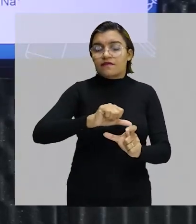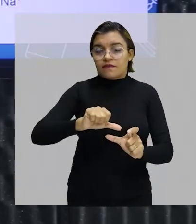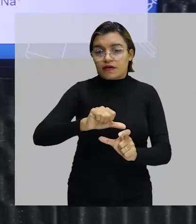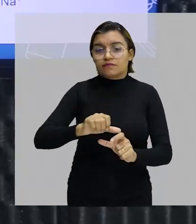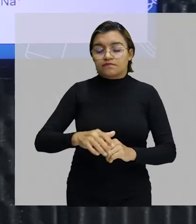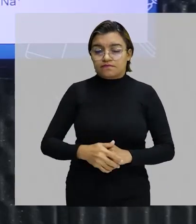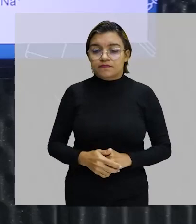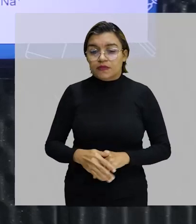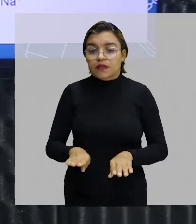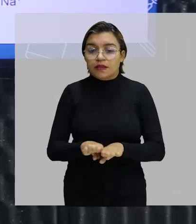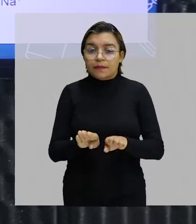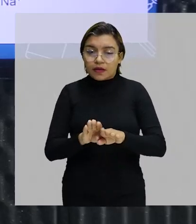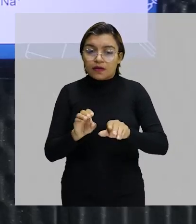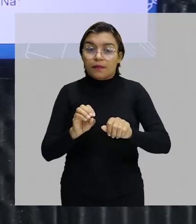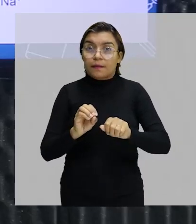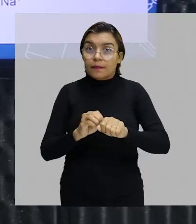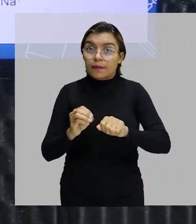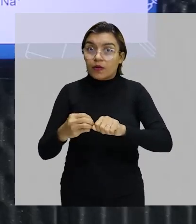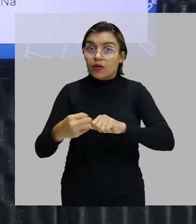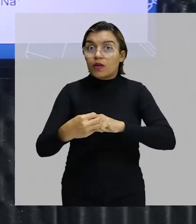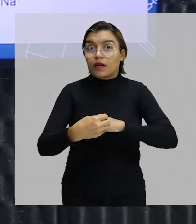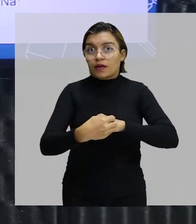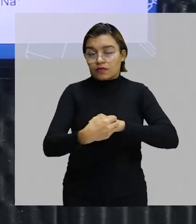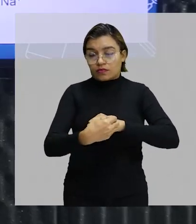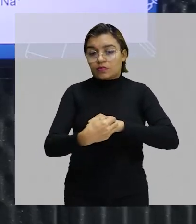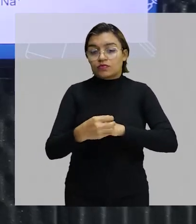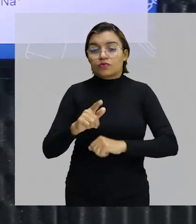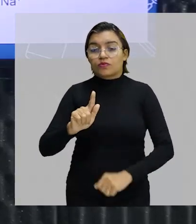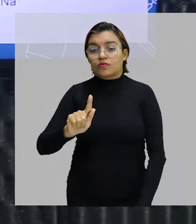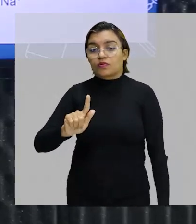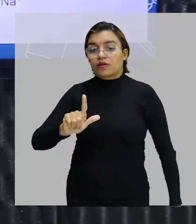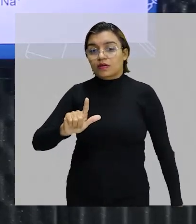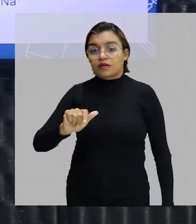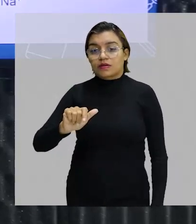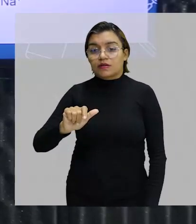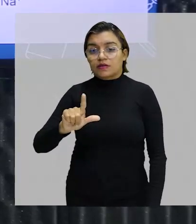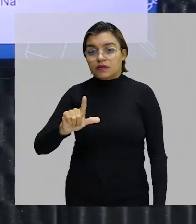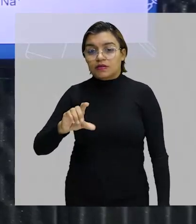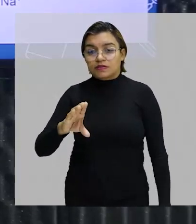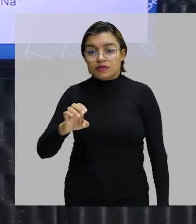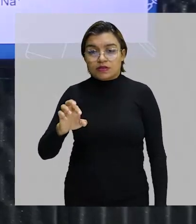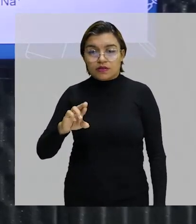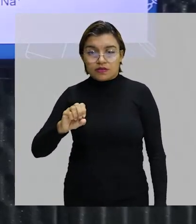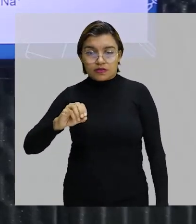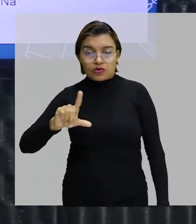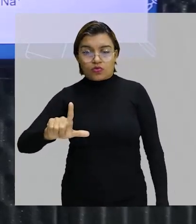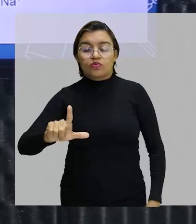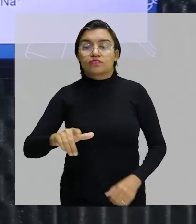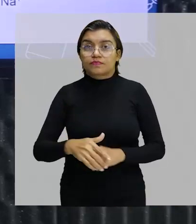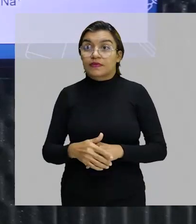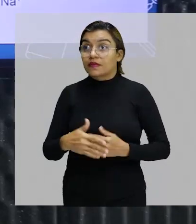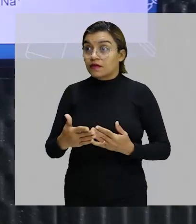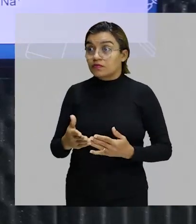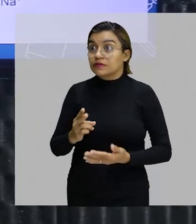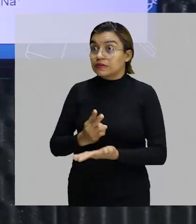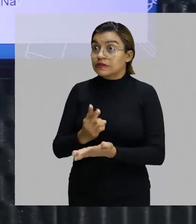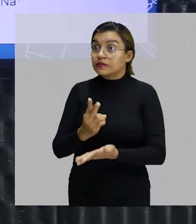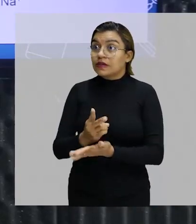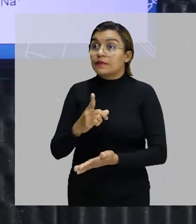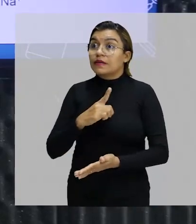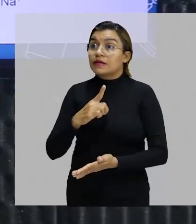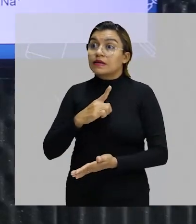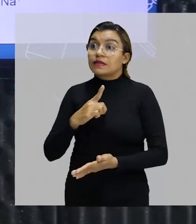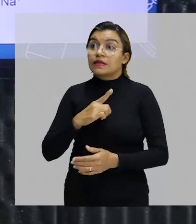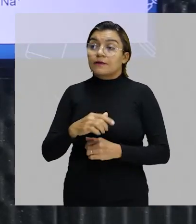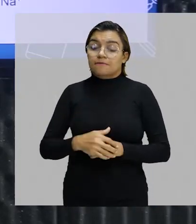molécula do glicerol. Então, toda vez que a gente fizer uma hidrólise alcalina, né, de